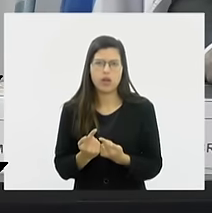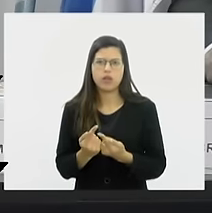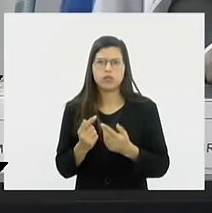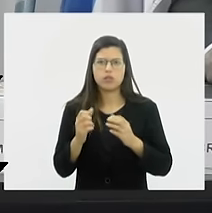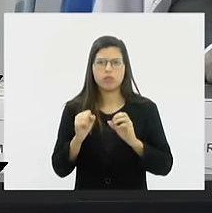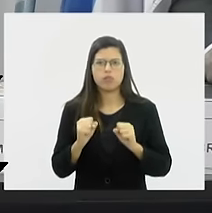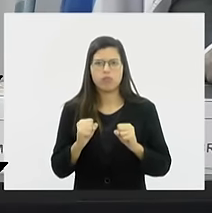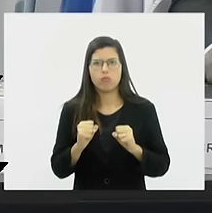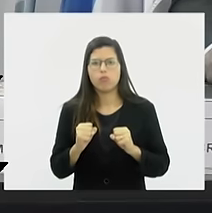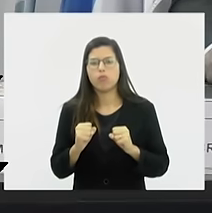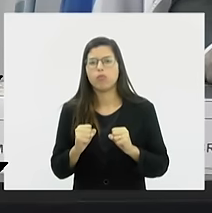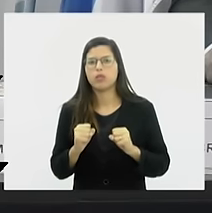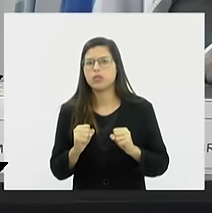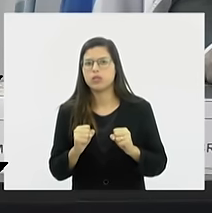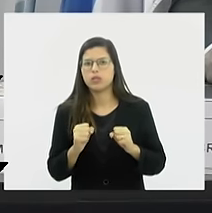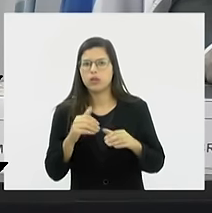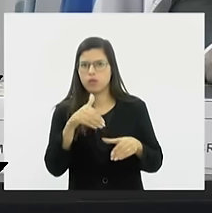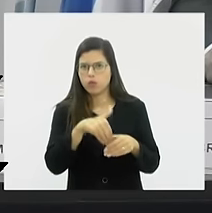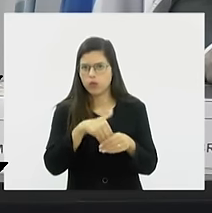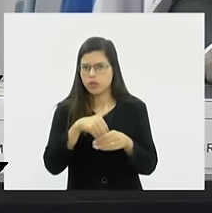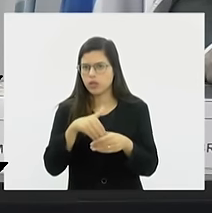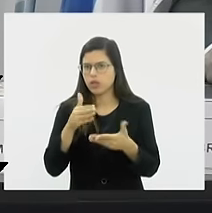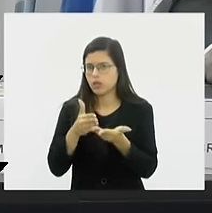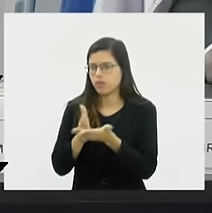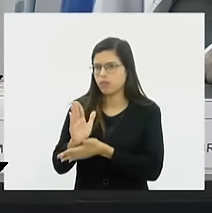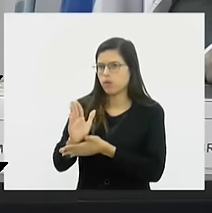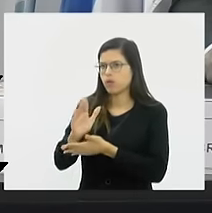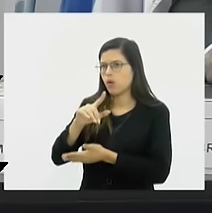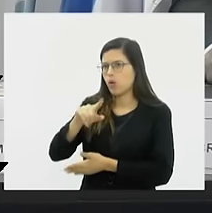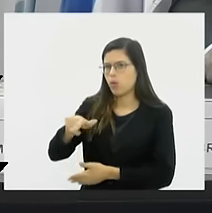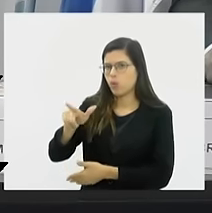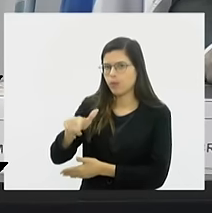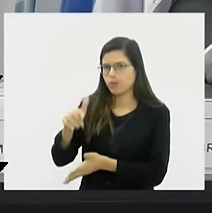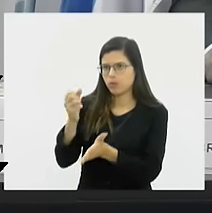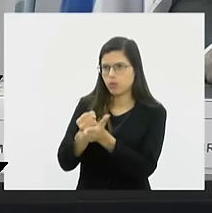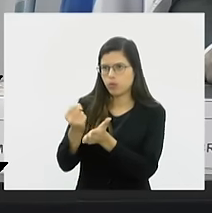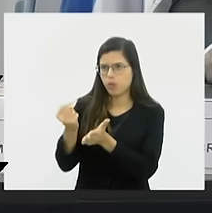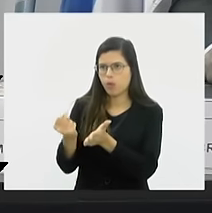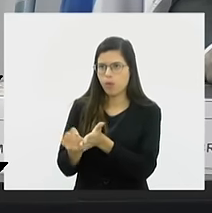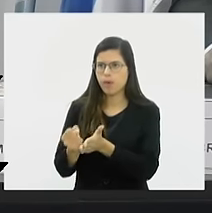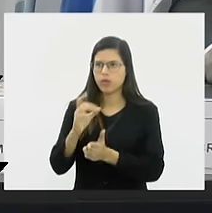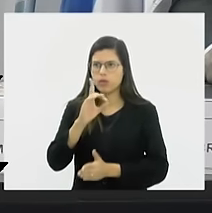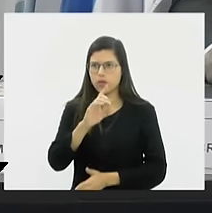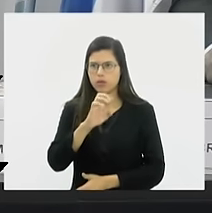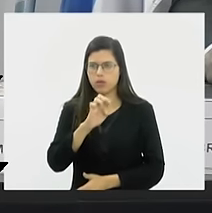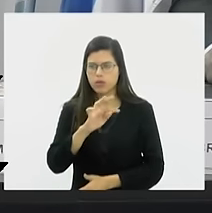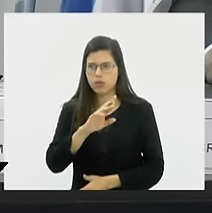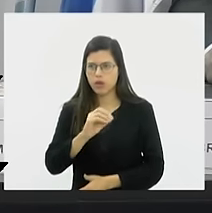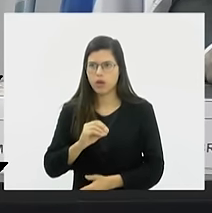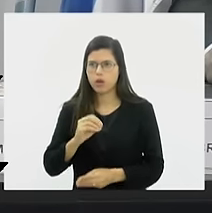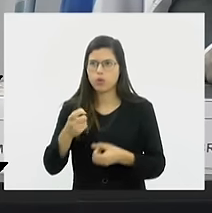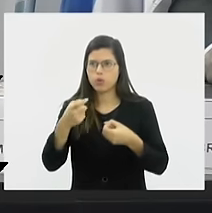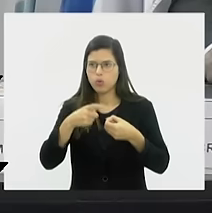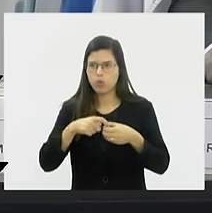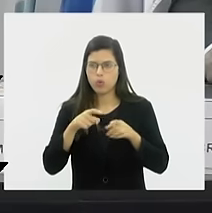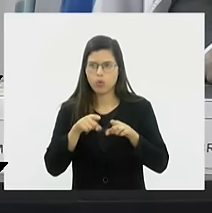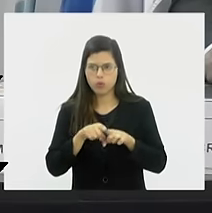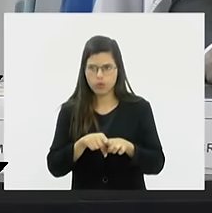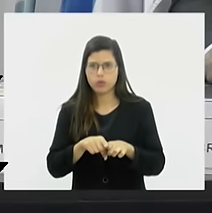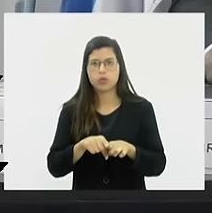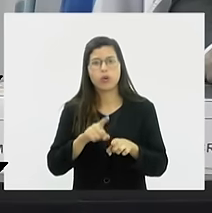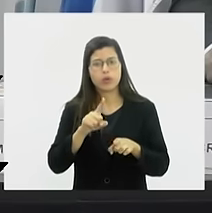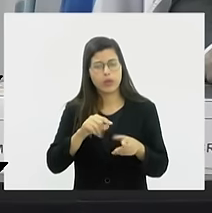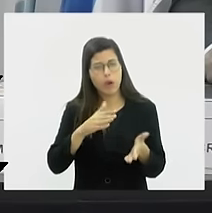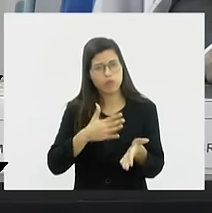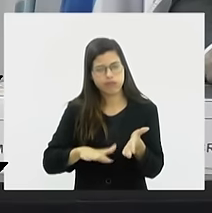deliberar e aprovar o cancelamento desse contrato do DETRO com o consórcio, que é uma excrescência para o Rio de